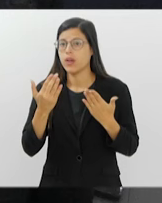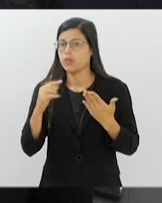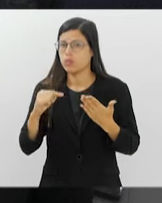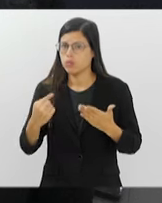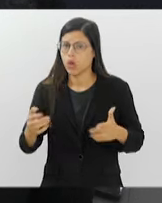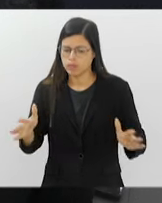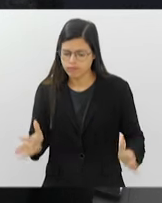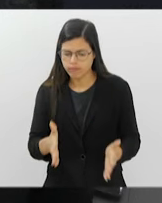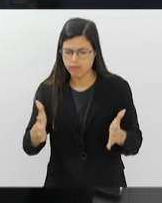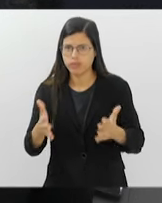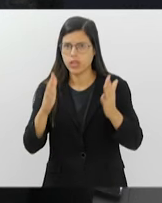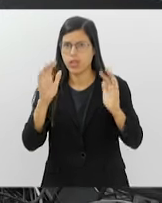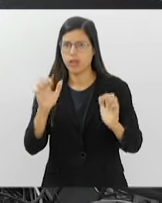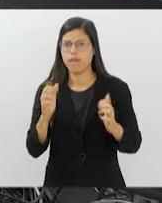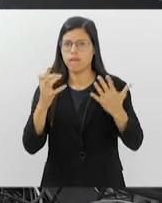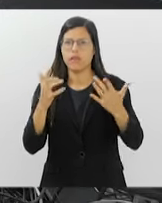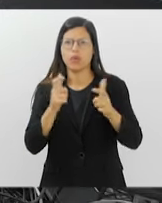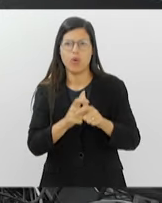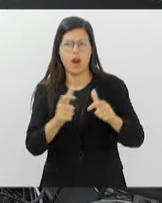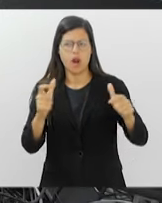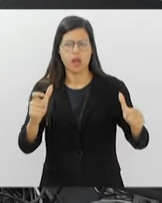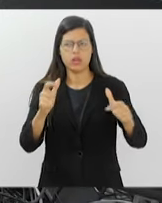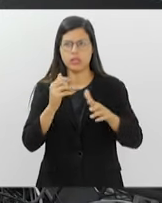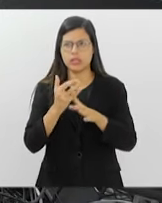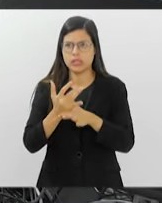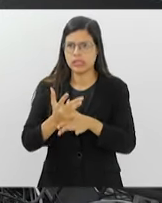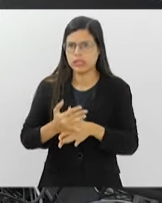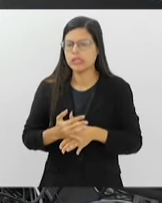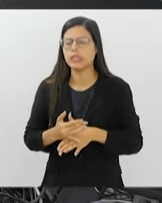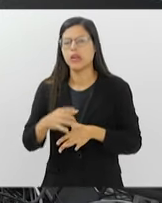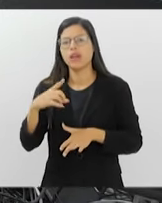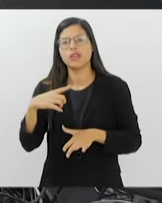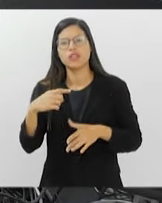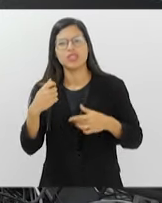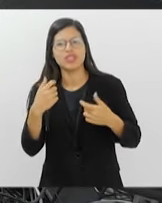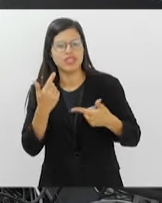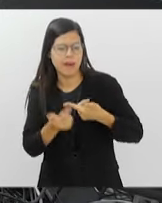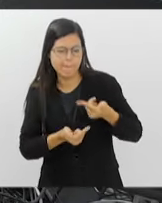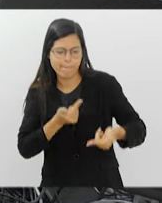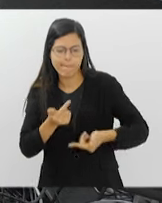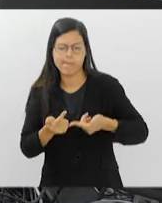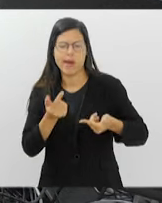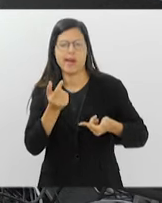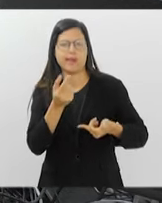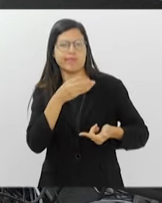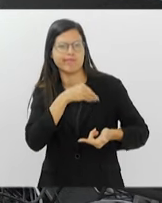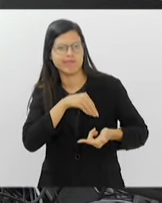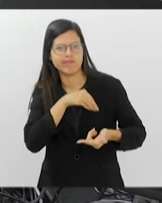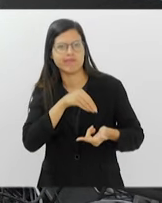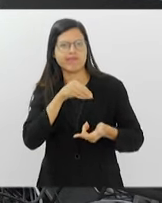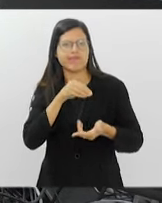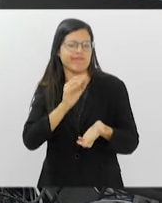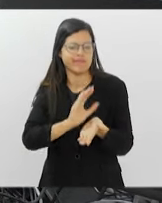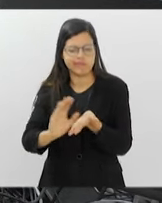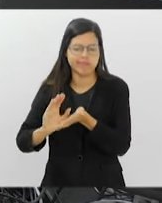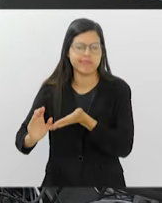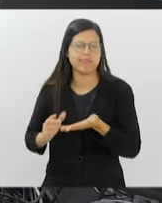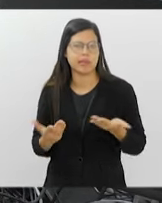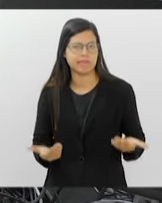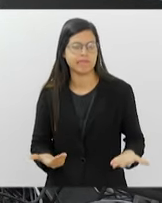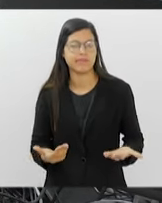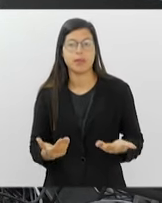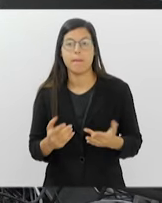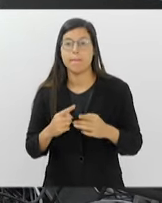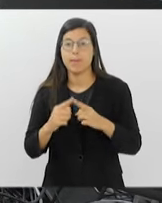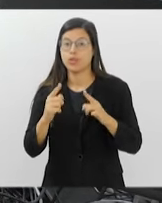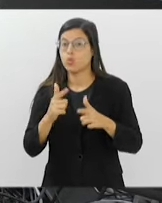desses grandes eventos na cidade que trazem emprego geram cms renda enfim o grande problema que nós estamos discutindo aqui